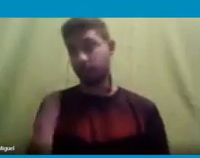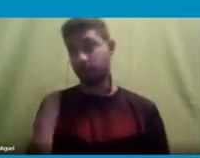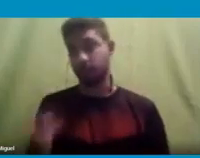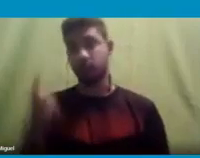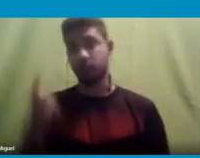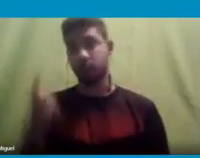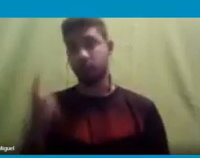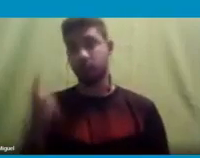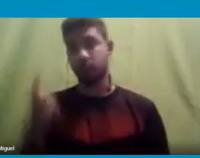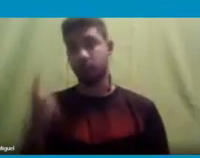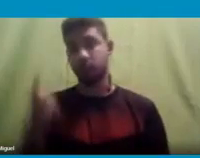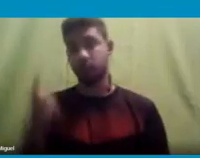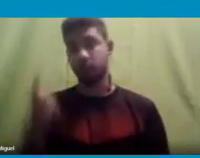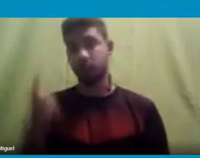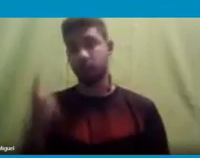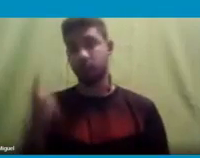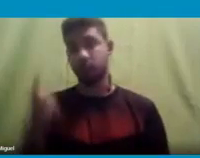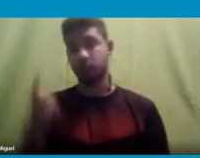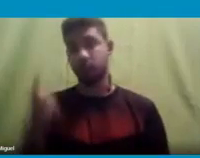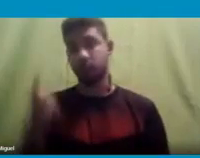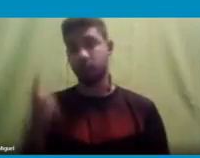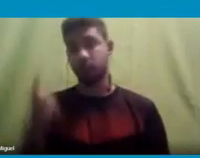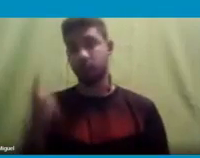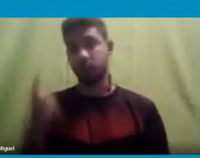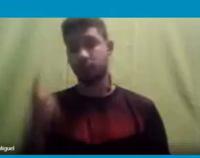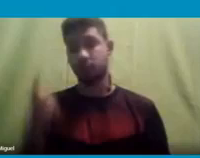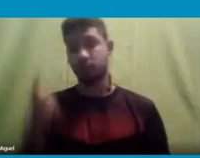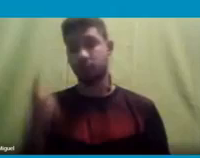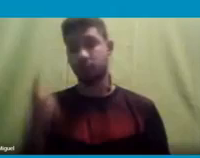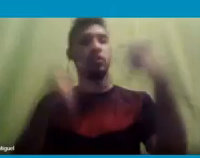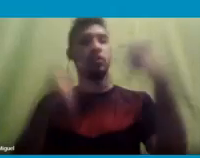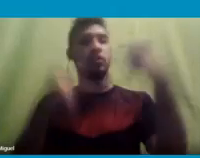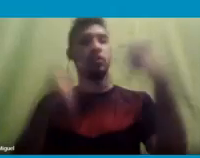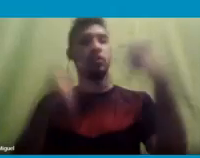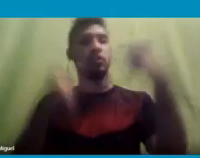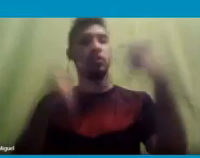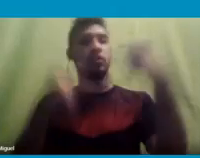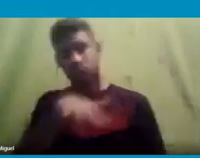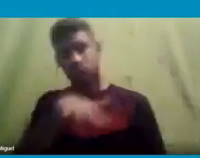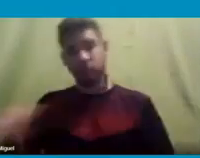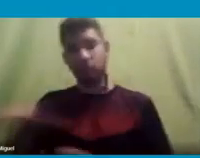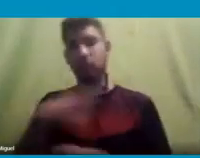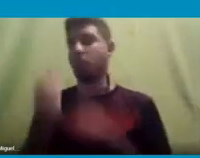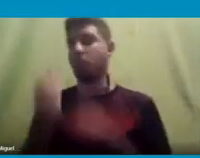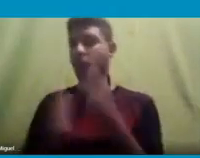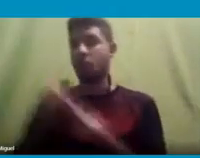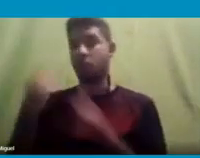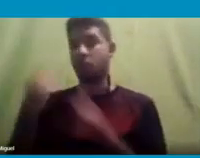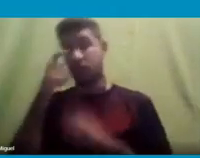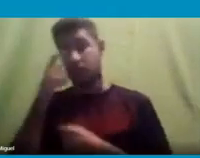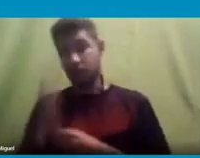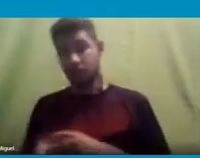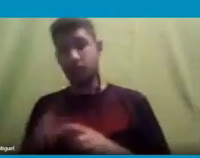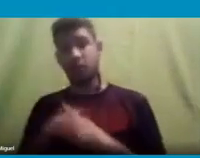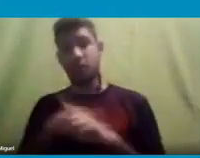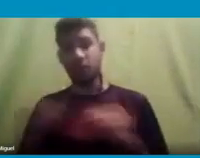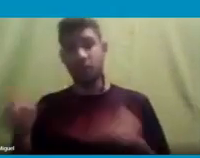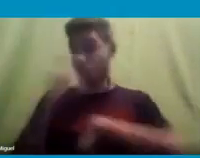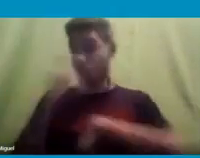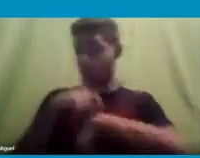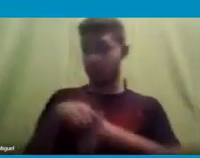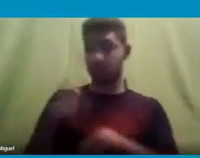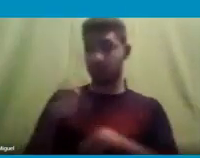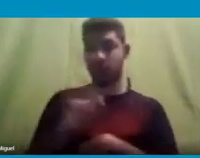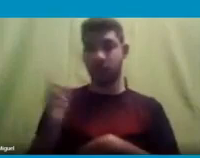precisam estimular que se discuta a questão racial não apenas como um assunto interessante, como um assunto do momento, porque